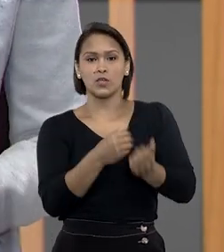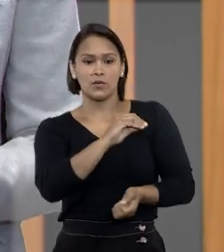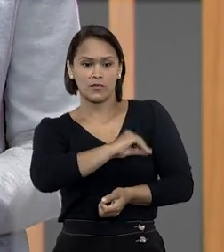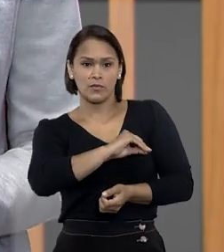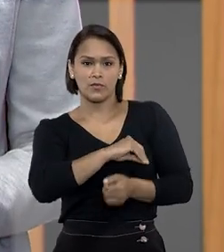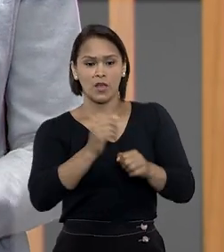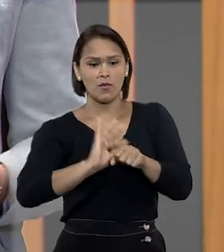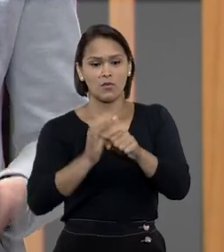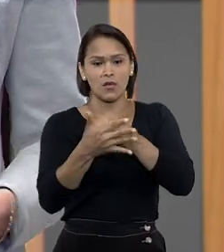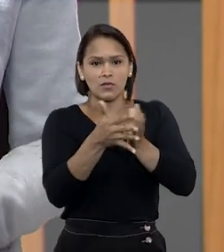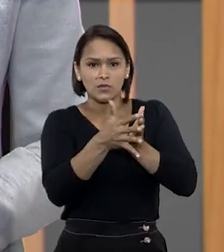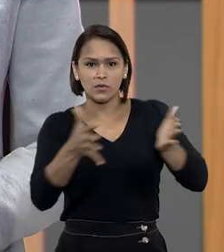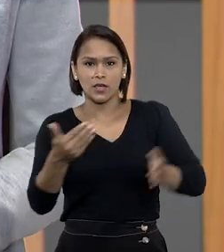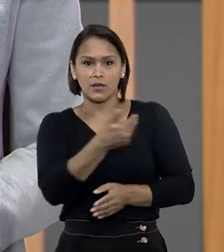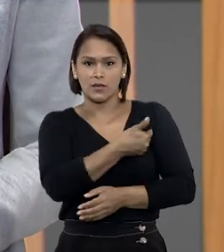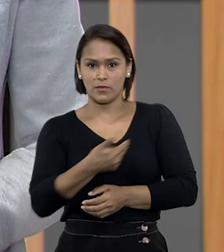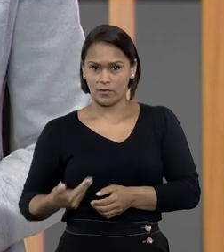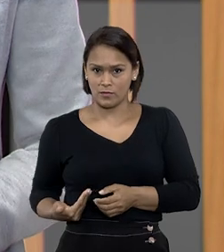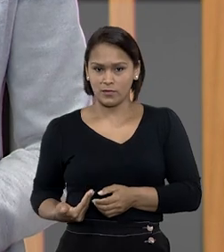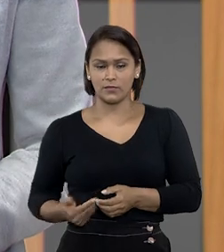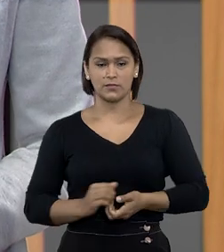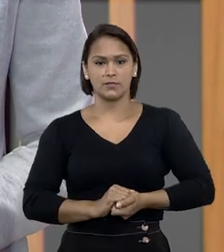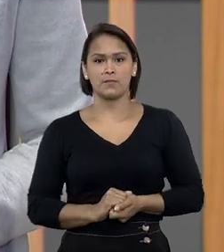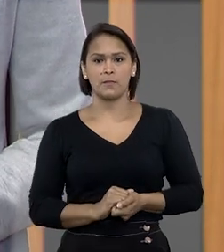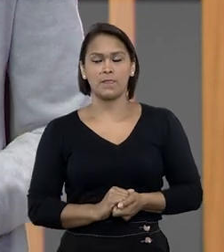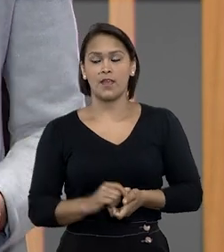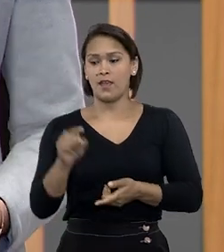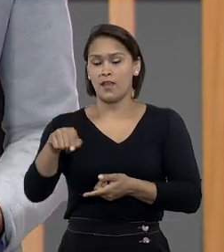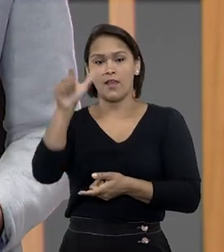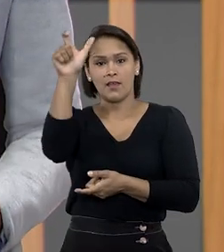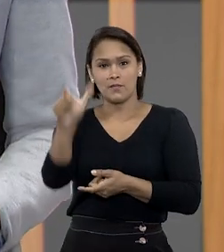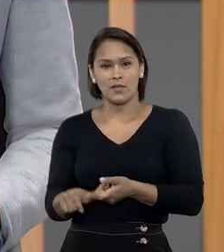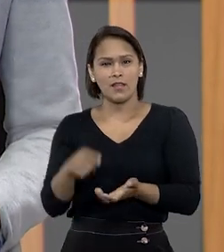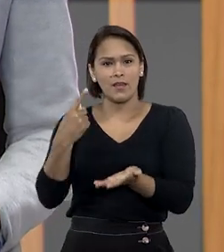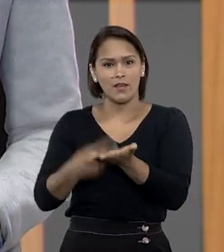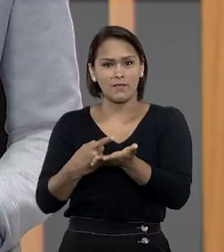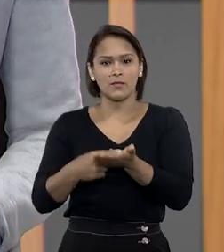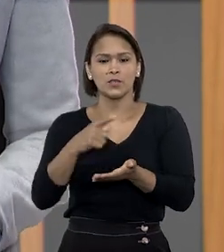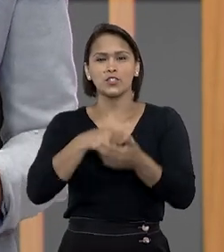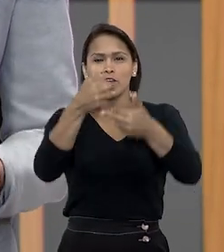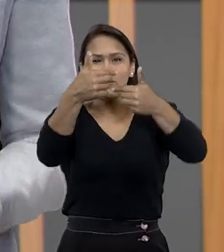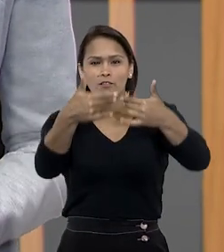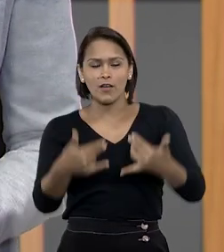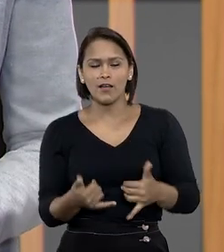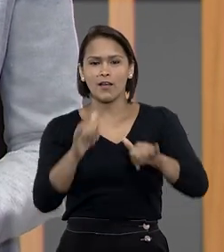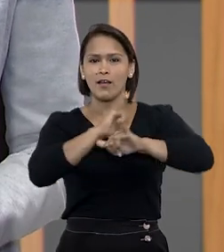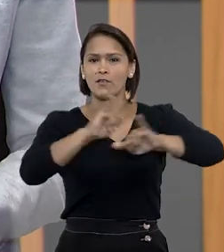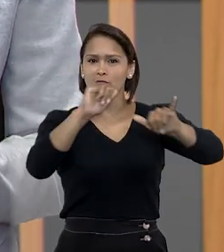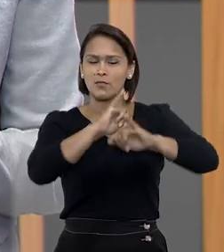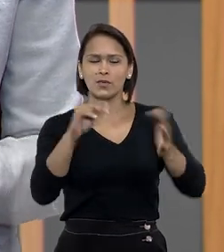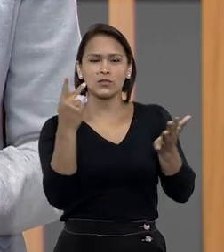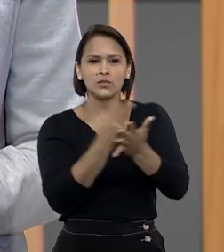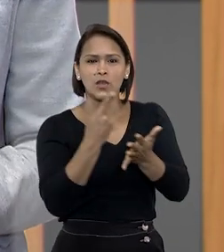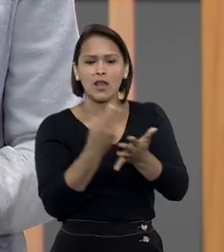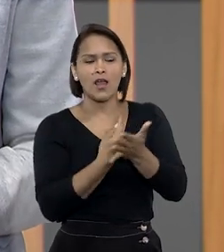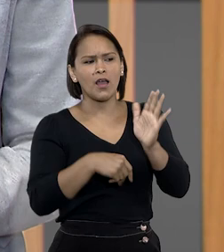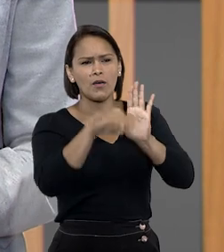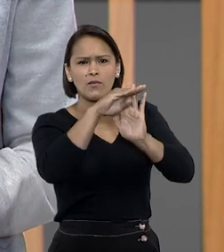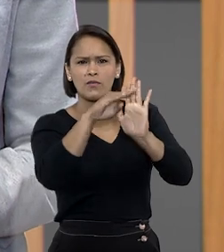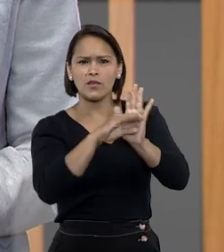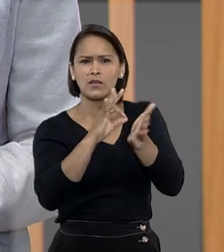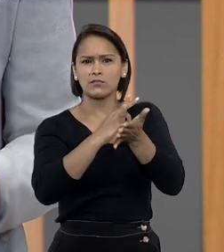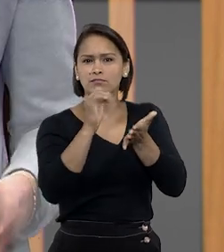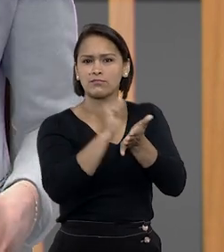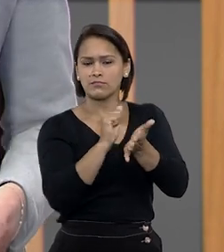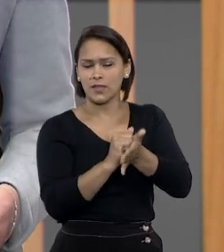emergencial pago durante a pandemia de Covid-19. A beneficiária afirma que constavam várias informações incorretas em seu